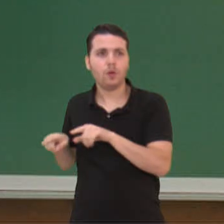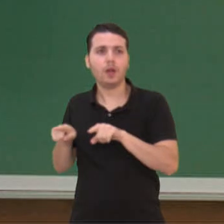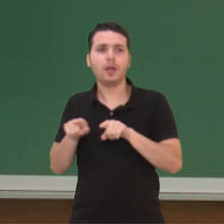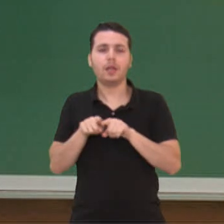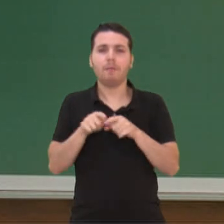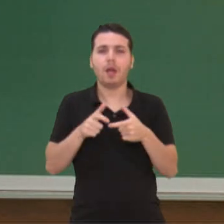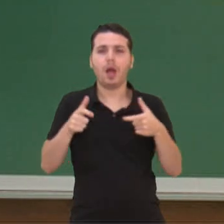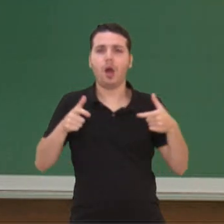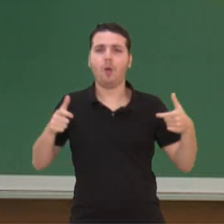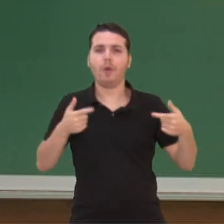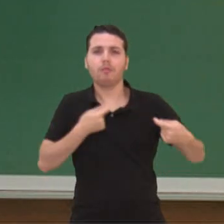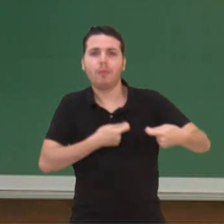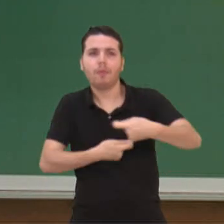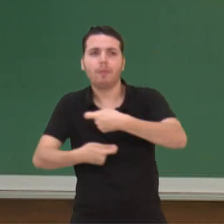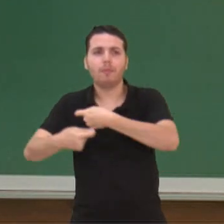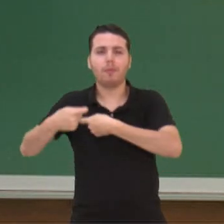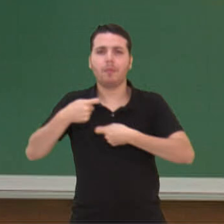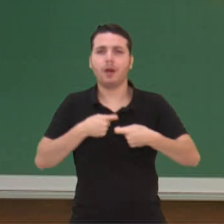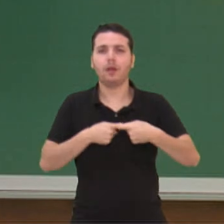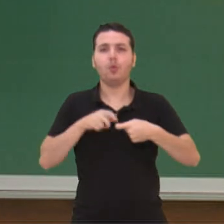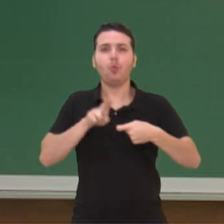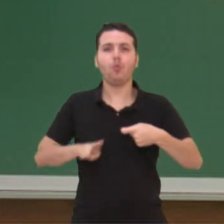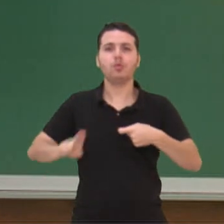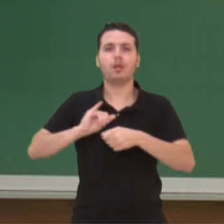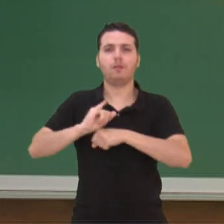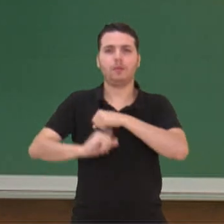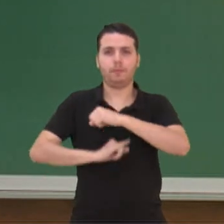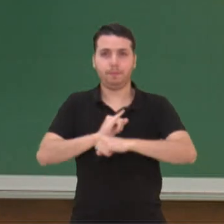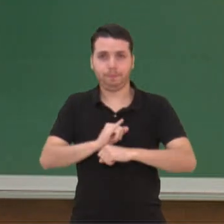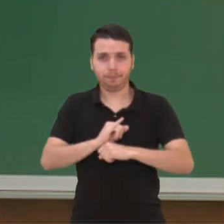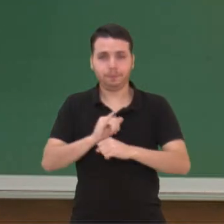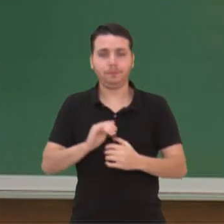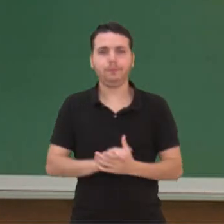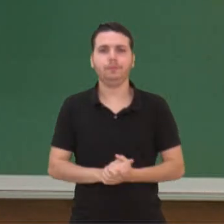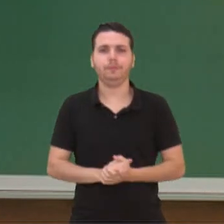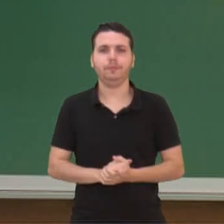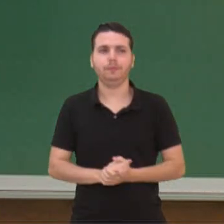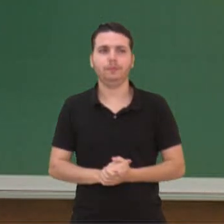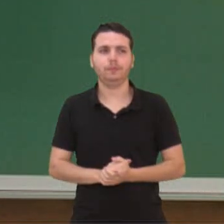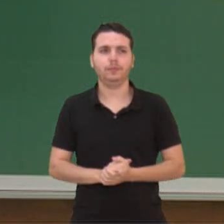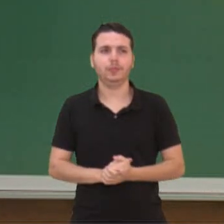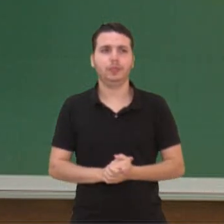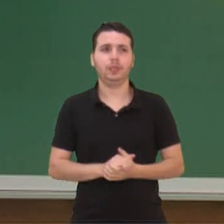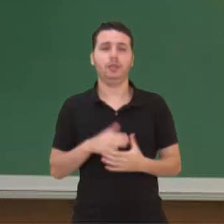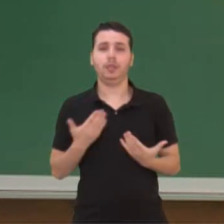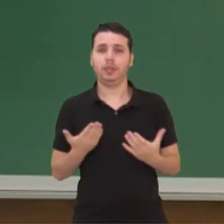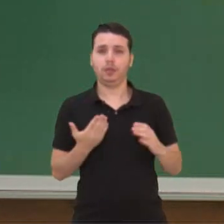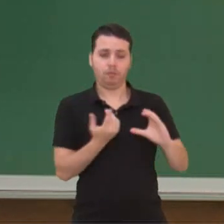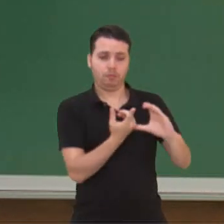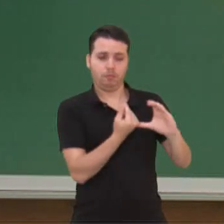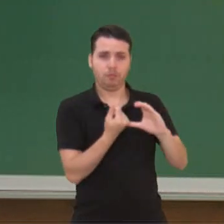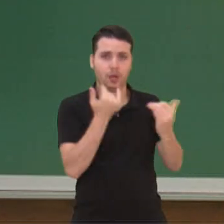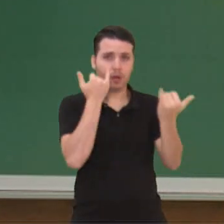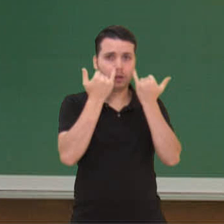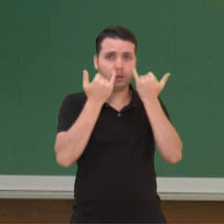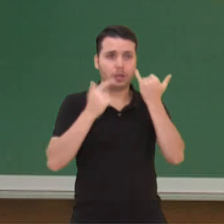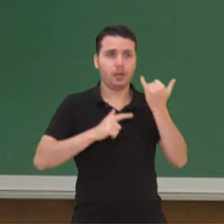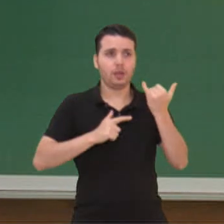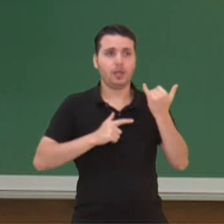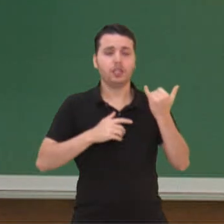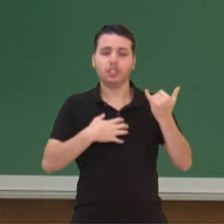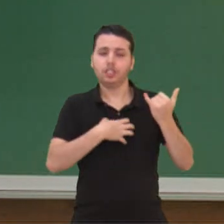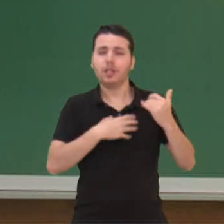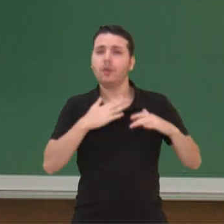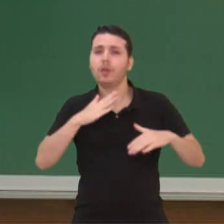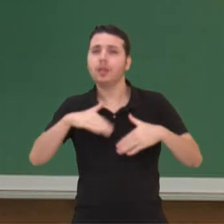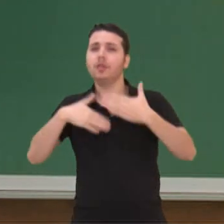veja, esse capitalismo informacional, ele está atrelado ao desenvolvimento de uma nova